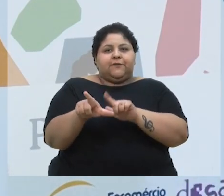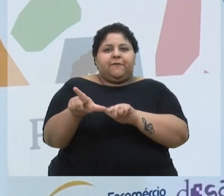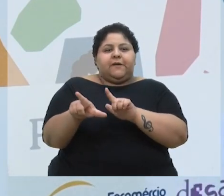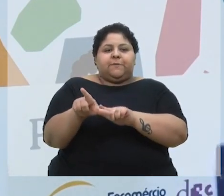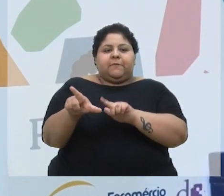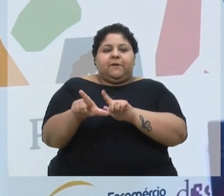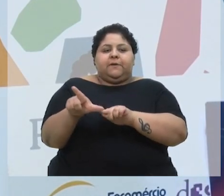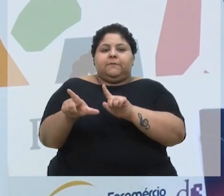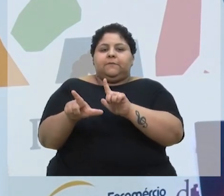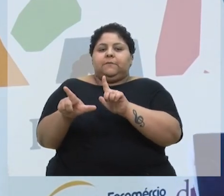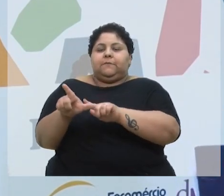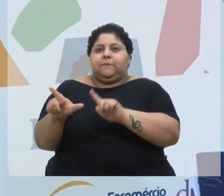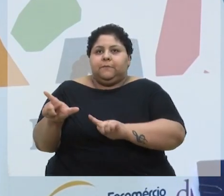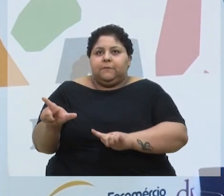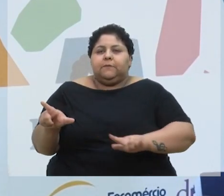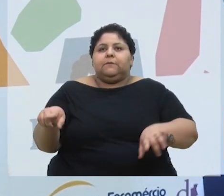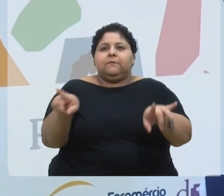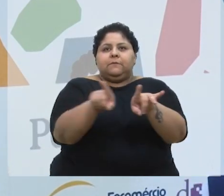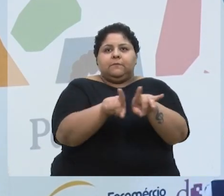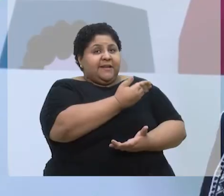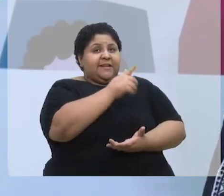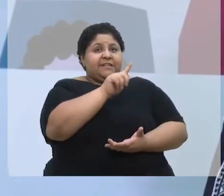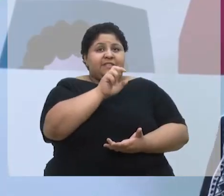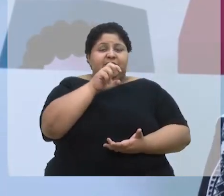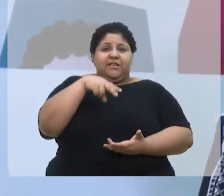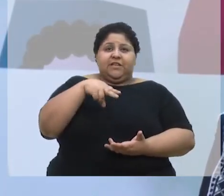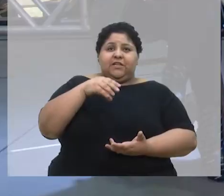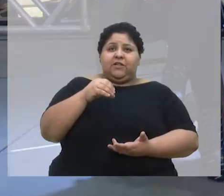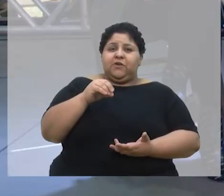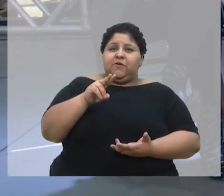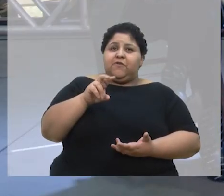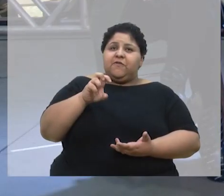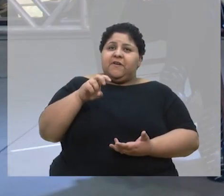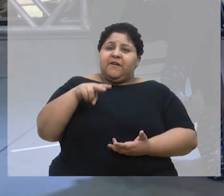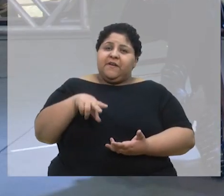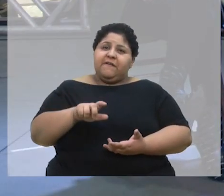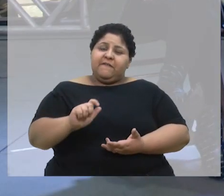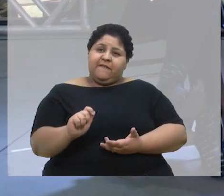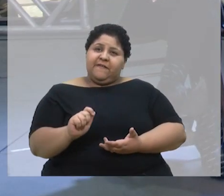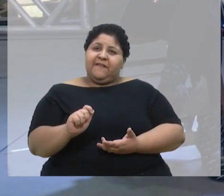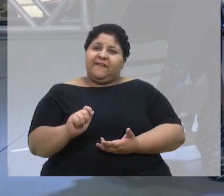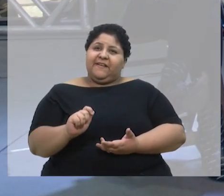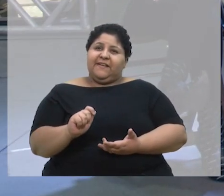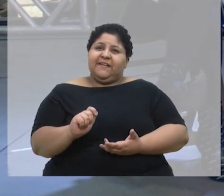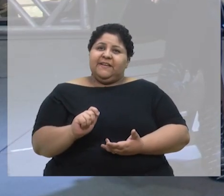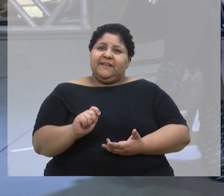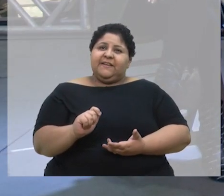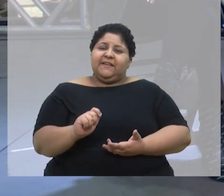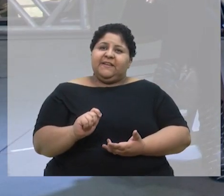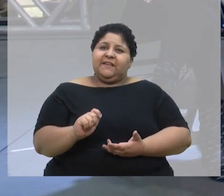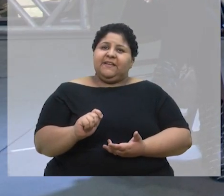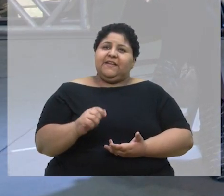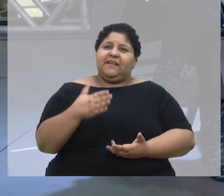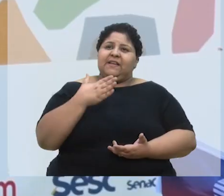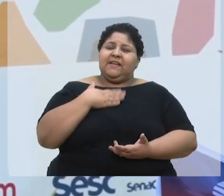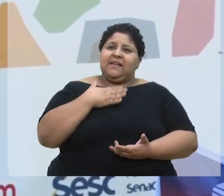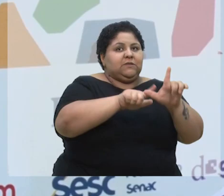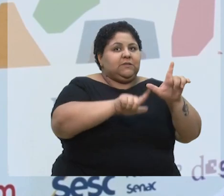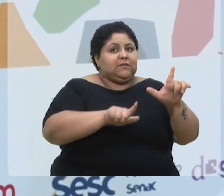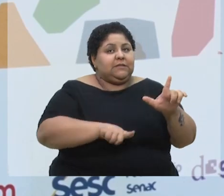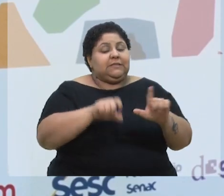O Entre Elas volta à Feira do Livro, maior evento literário da cidade e da região. Durante os 17 dias